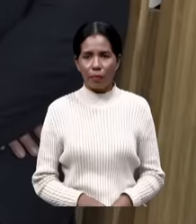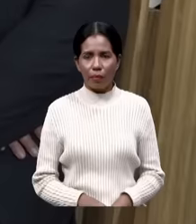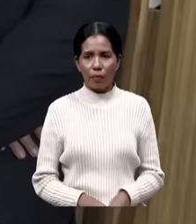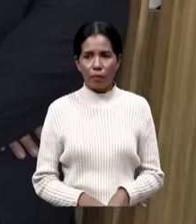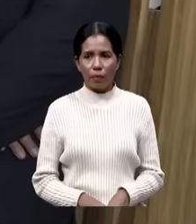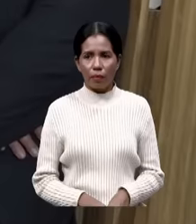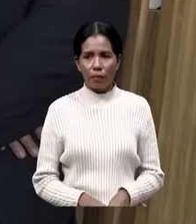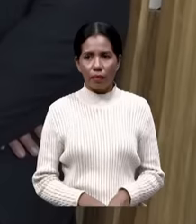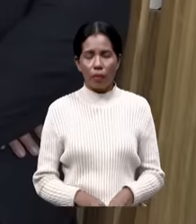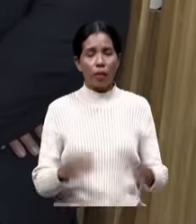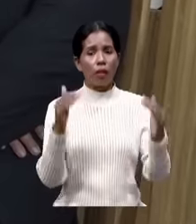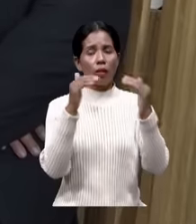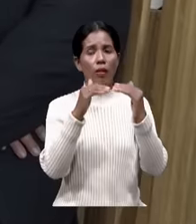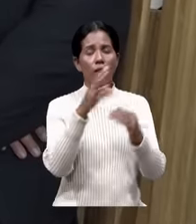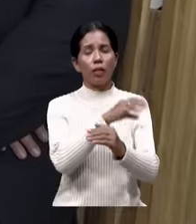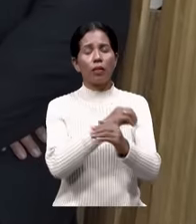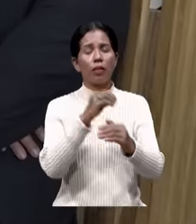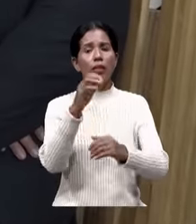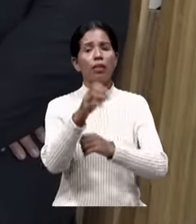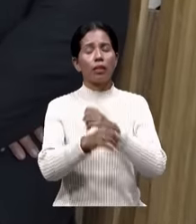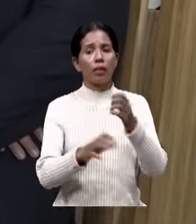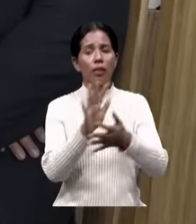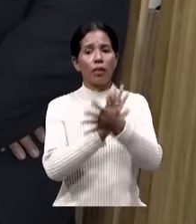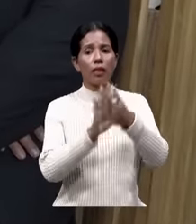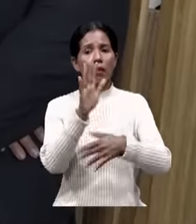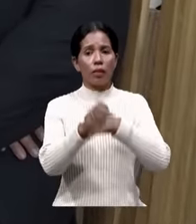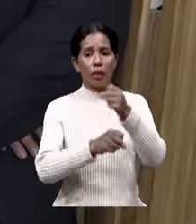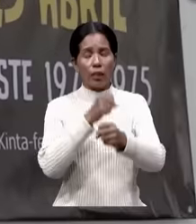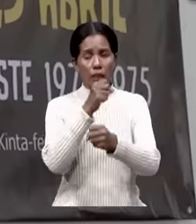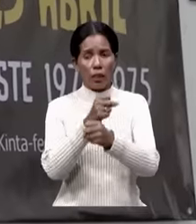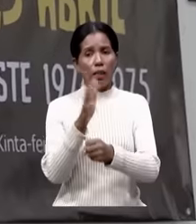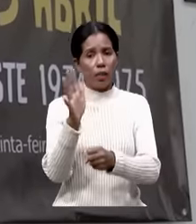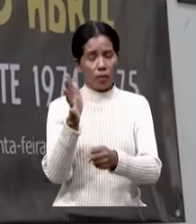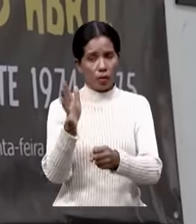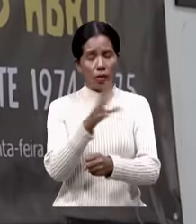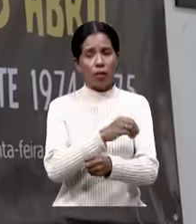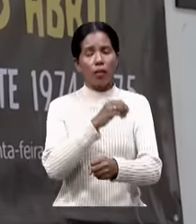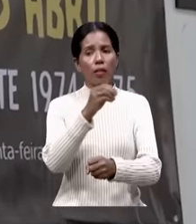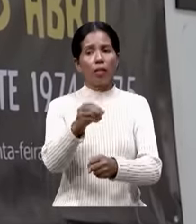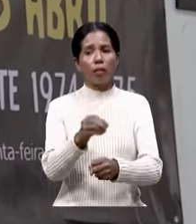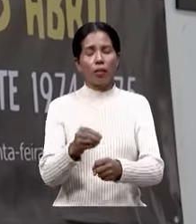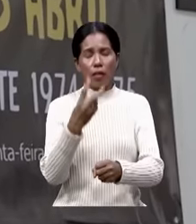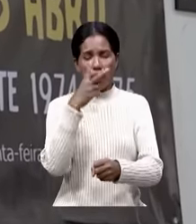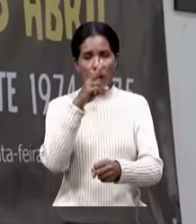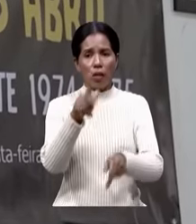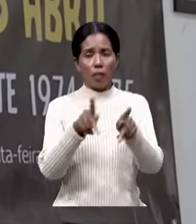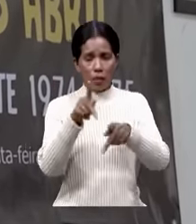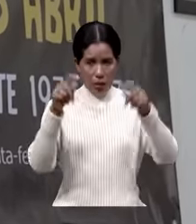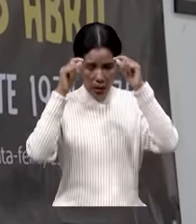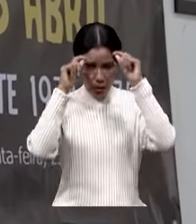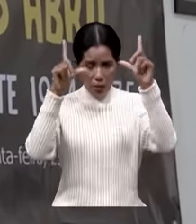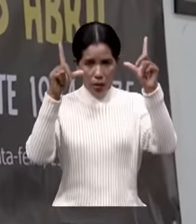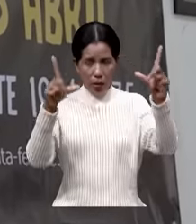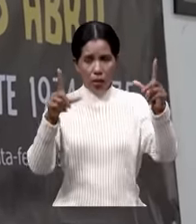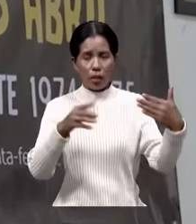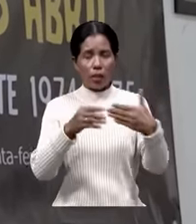E o seminário de celebração tinha Limanulo, Revolução dos Escravos, o tema Reflexão, Descolonização de Timor-Leste,